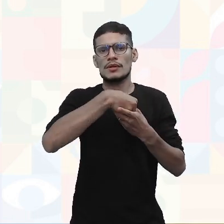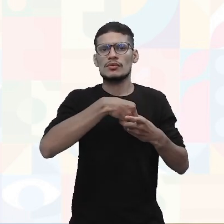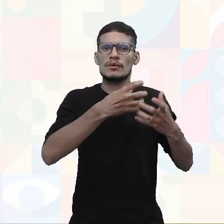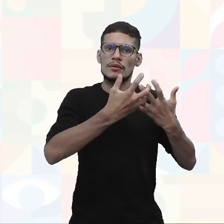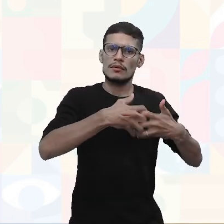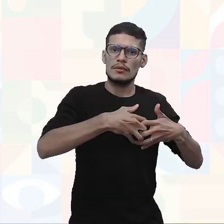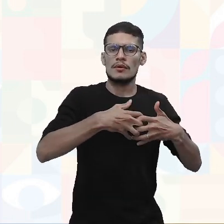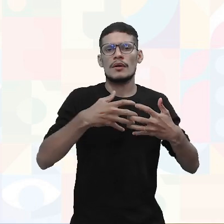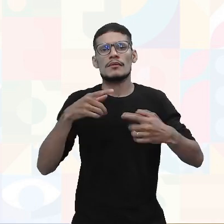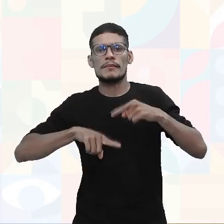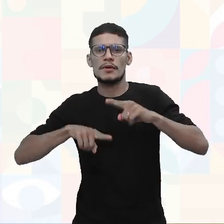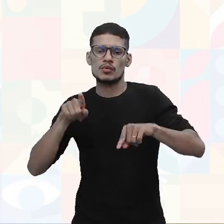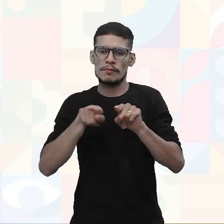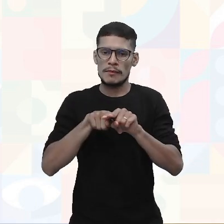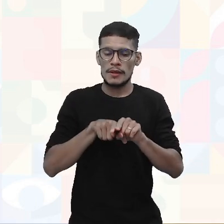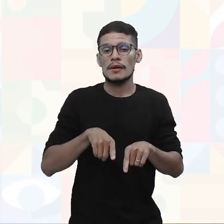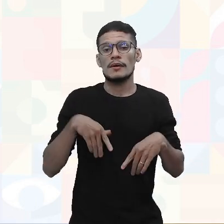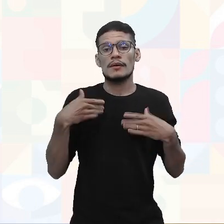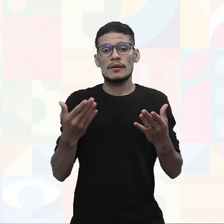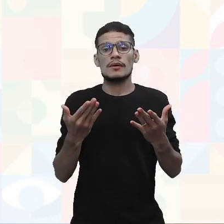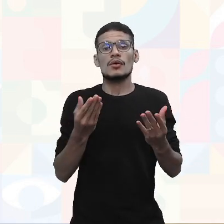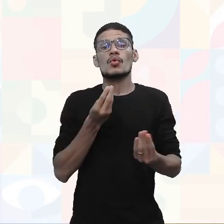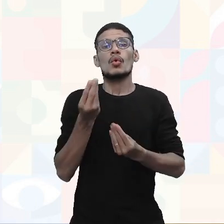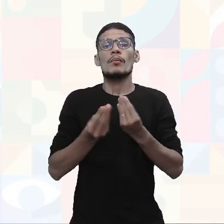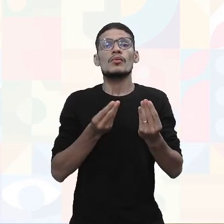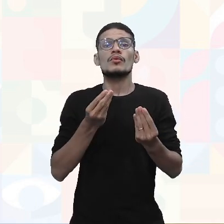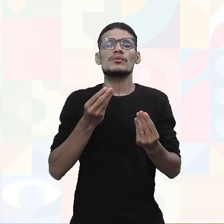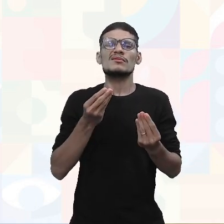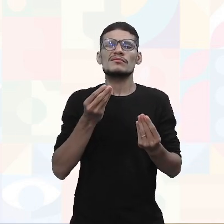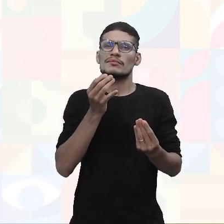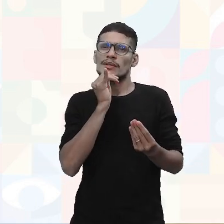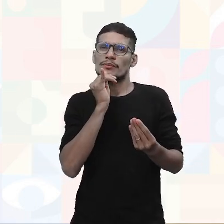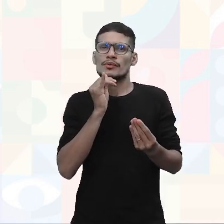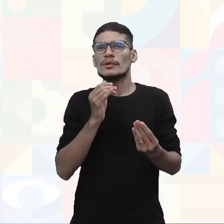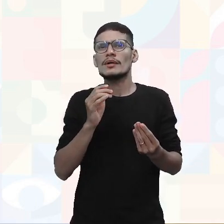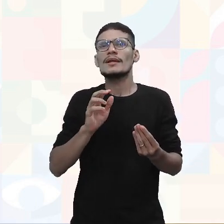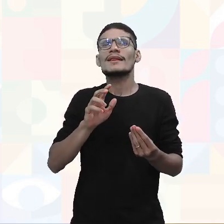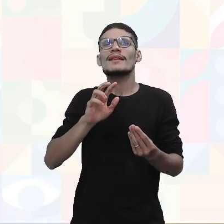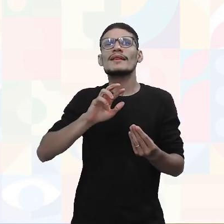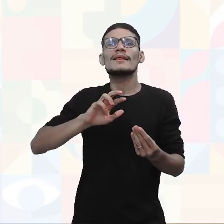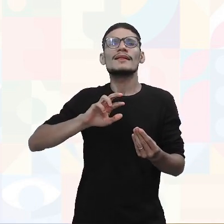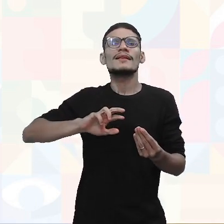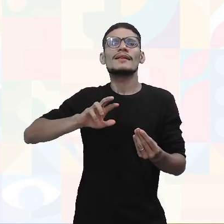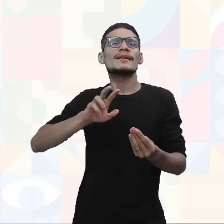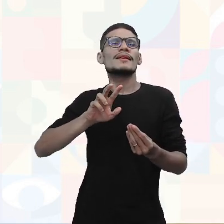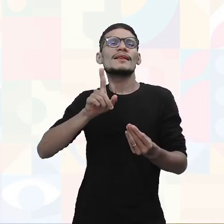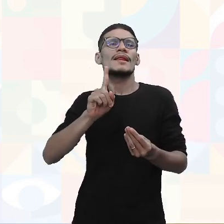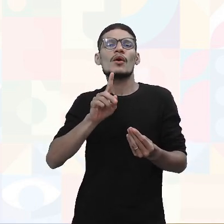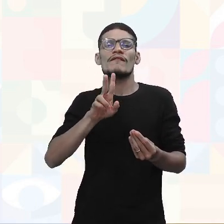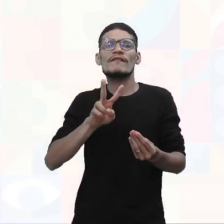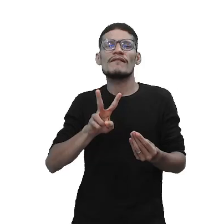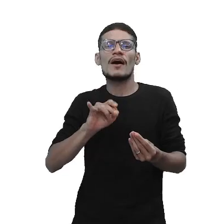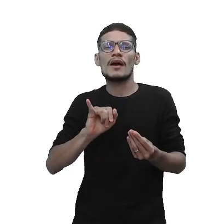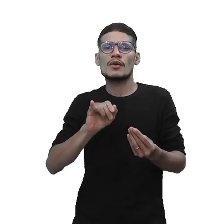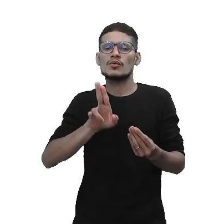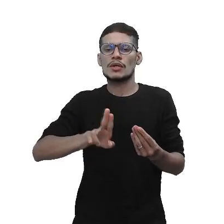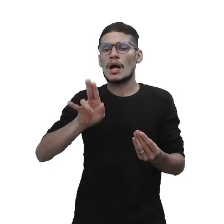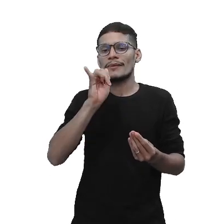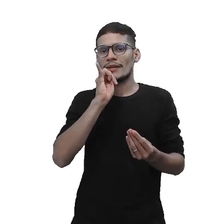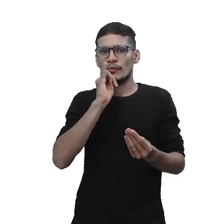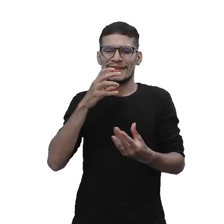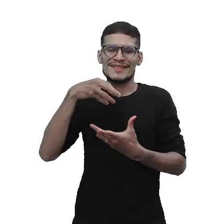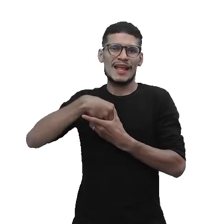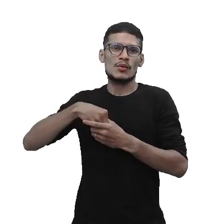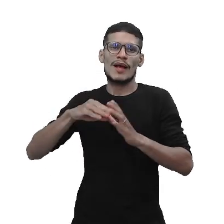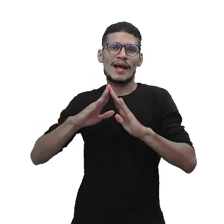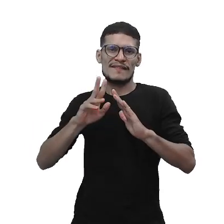E aqui a gente vai ver onde essa norma ela não se aplica. Como eu já falei anteriormente, a esses aparelhos que a gente usa dentro de